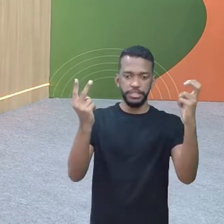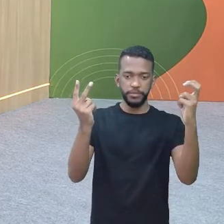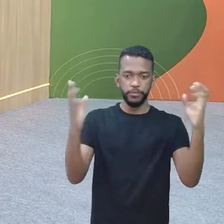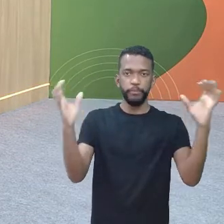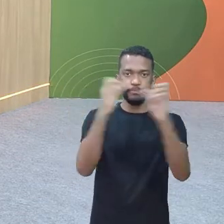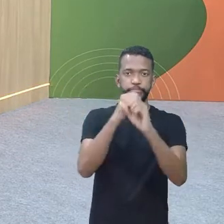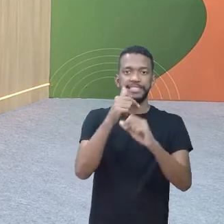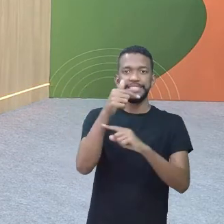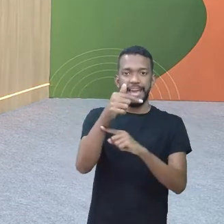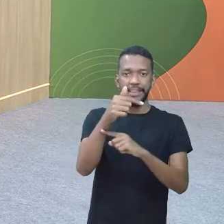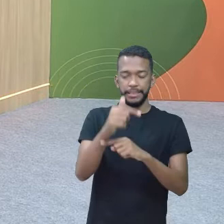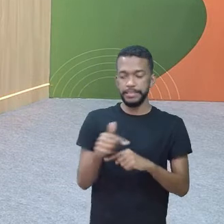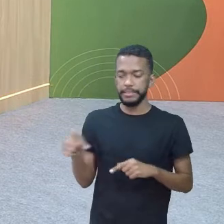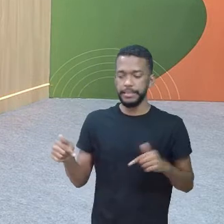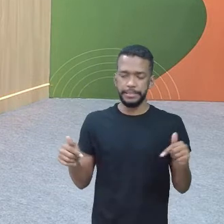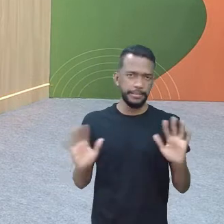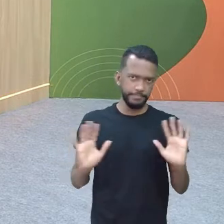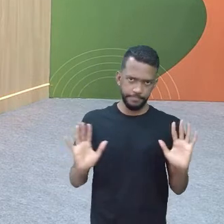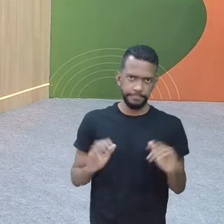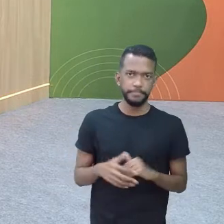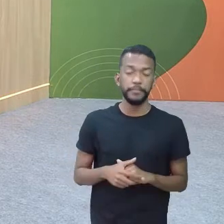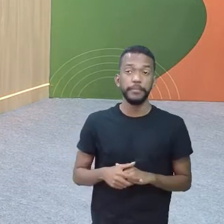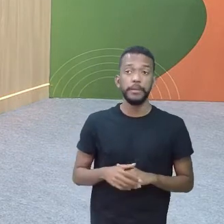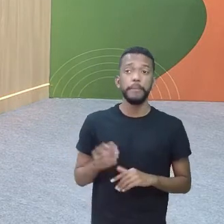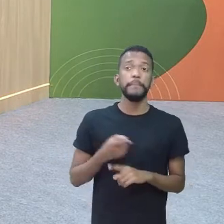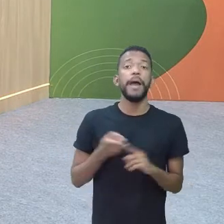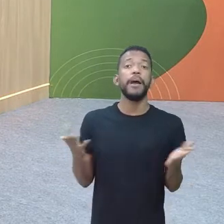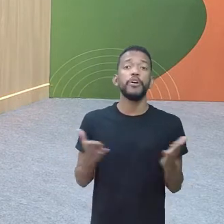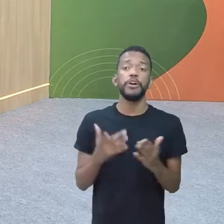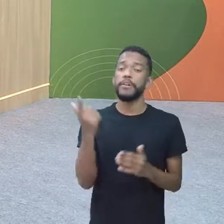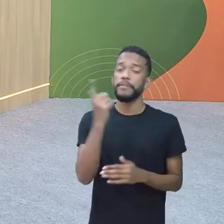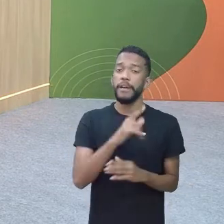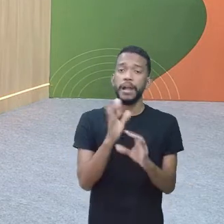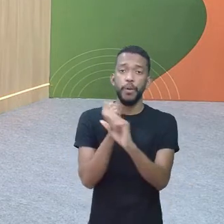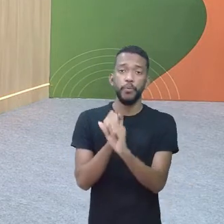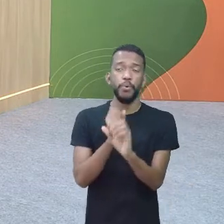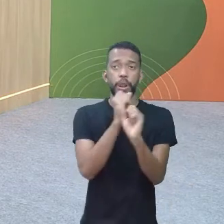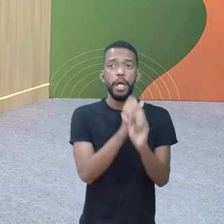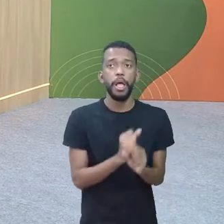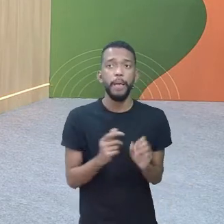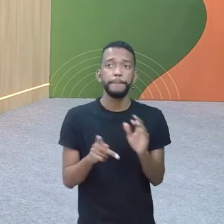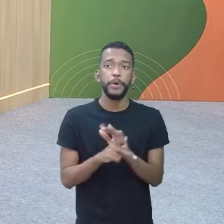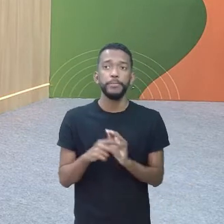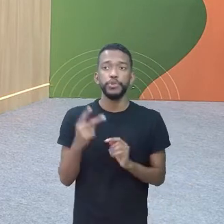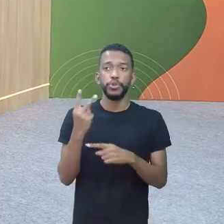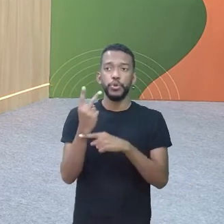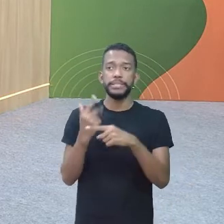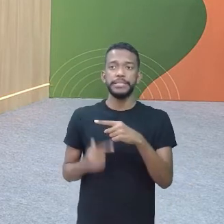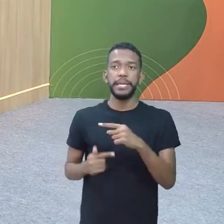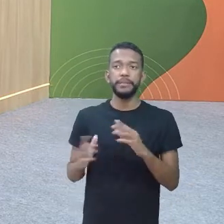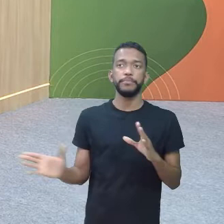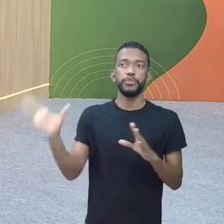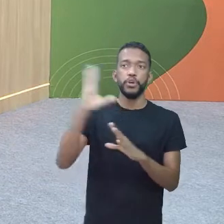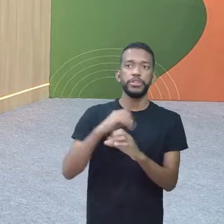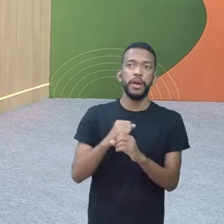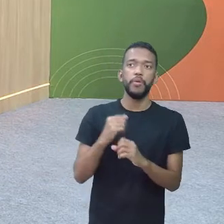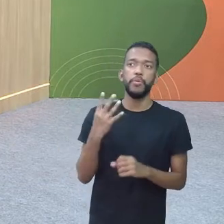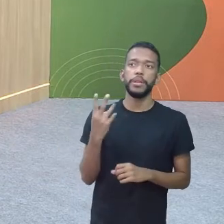certo? E aí a gente vai calcular agora 2/7 do total de 42. Lembra